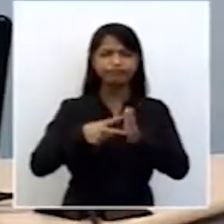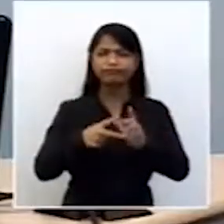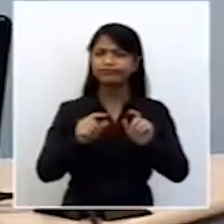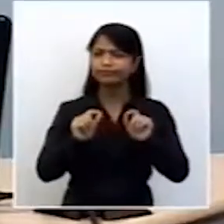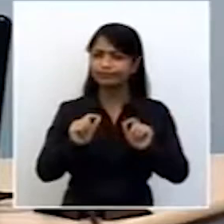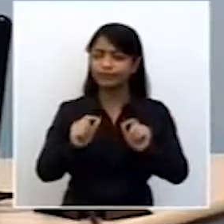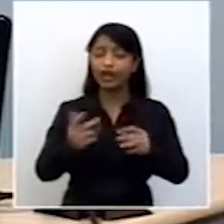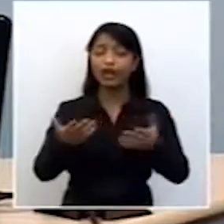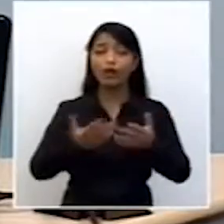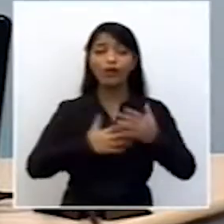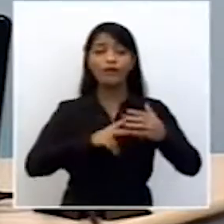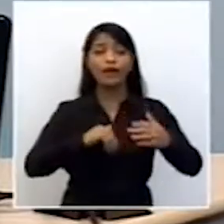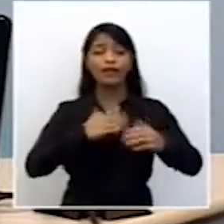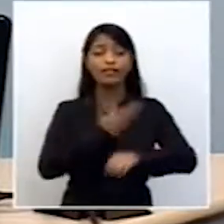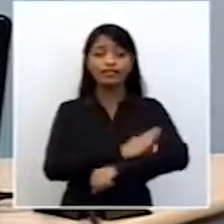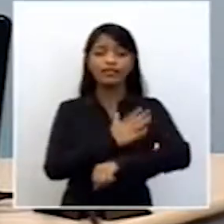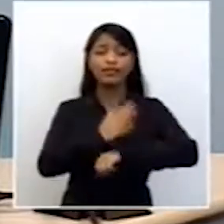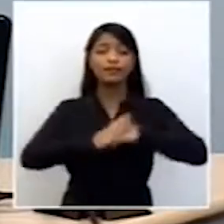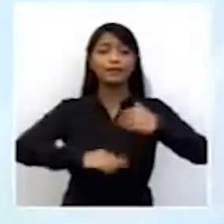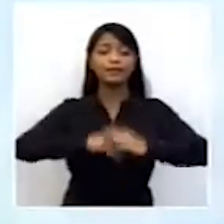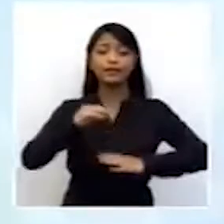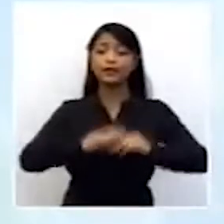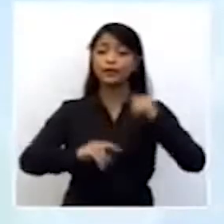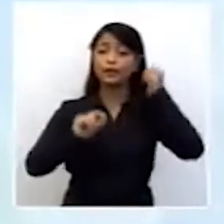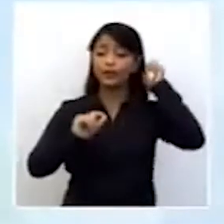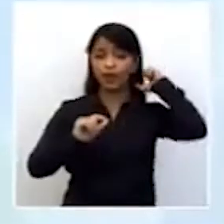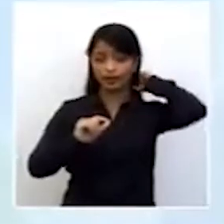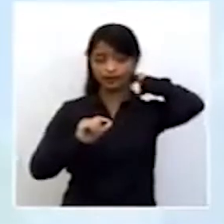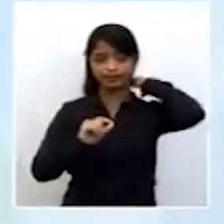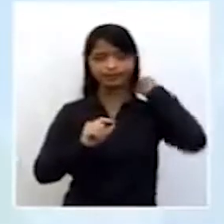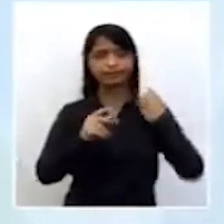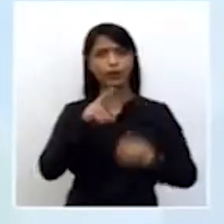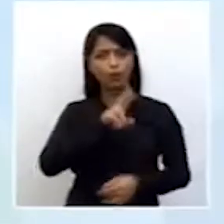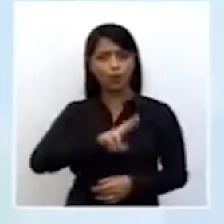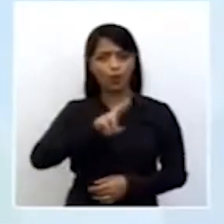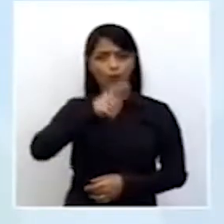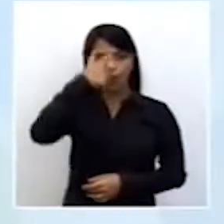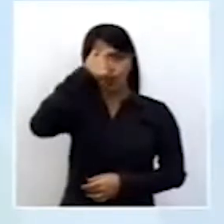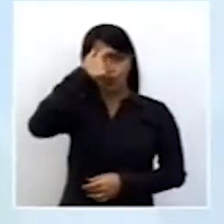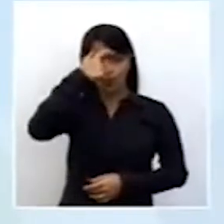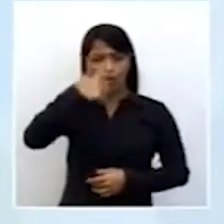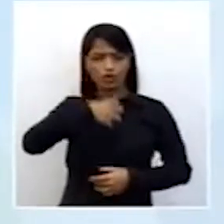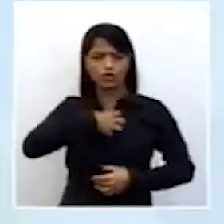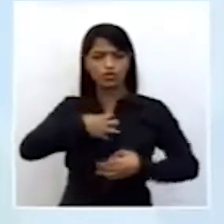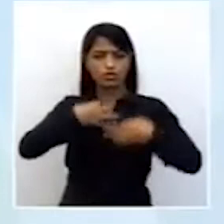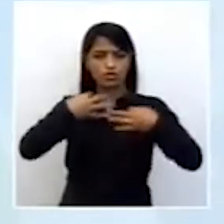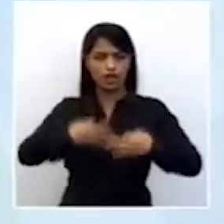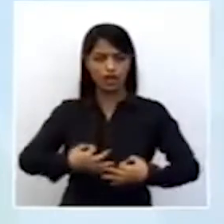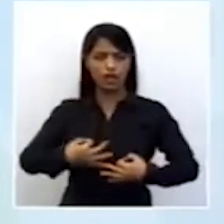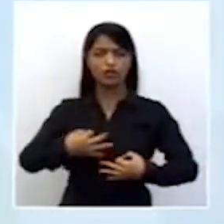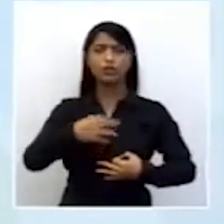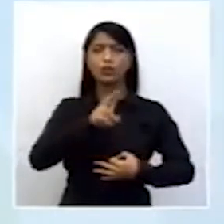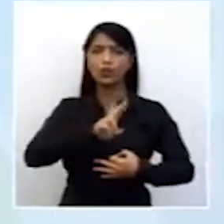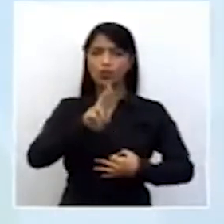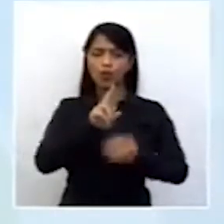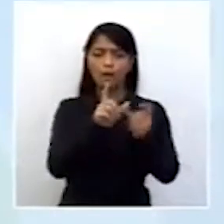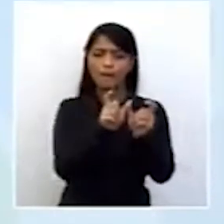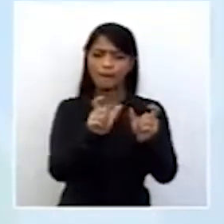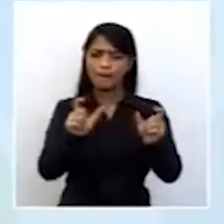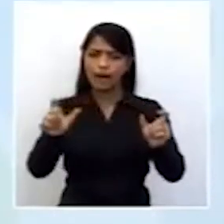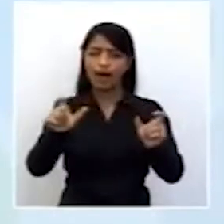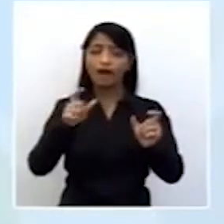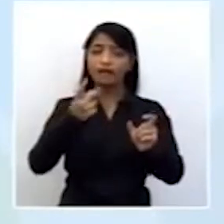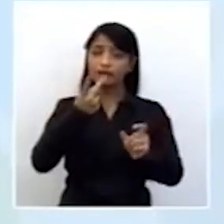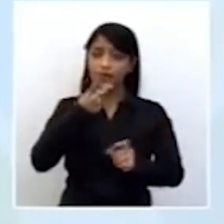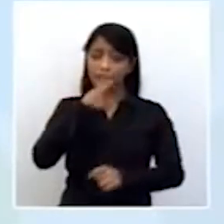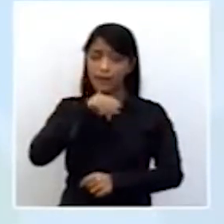habilidade trabalhada na aula de hoje. Fazer uso consciente e reflexivo da norma padrão em situações de fala e